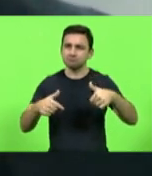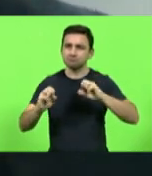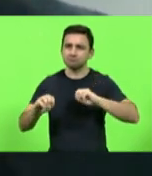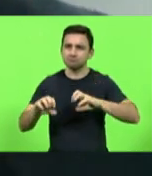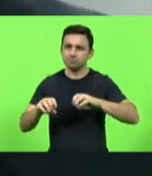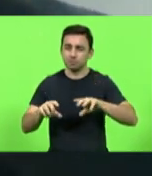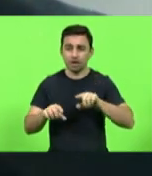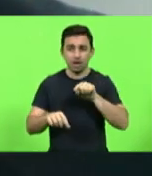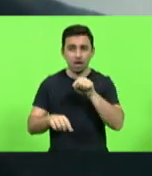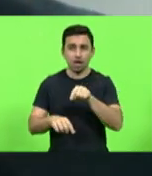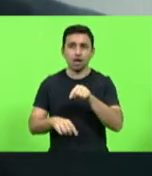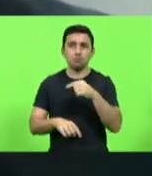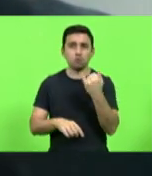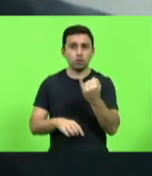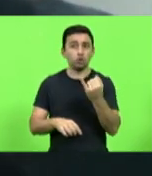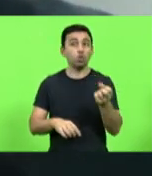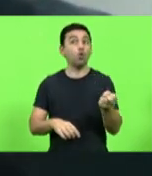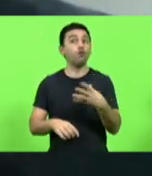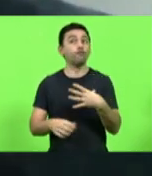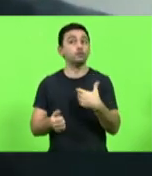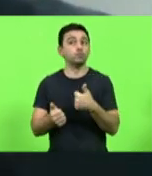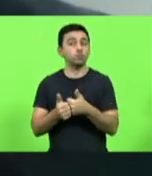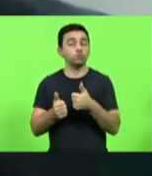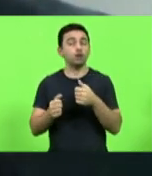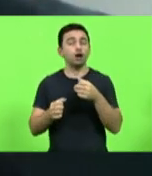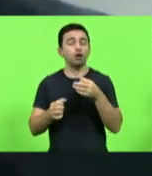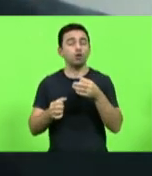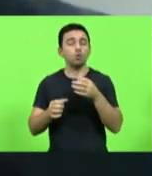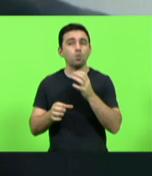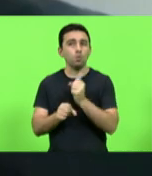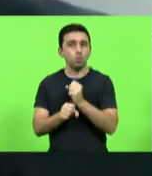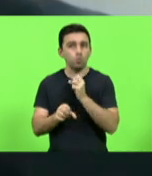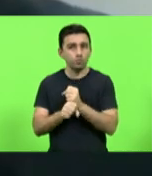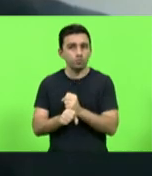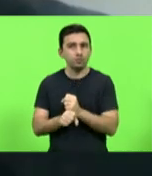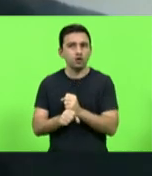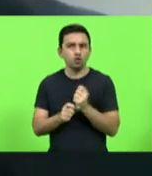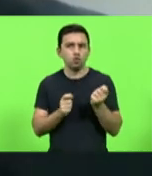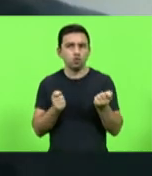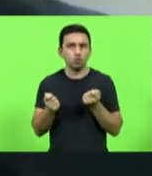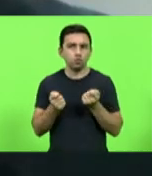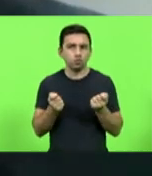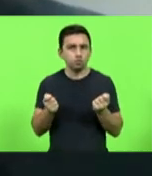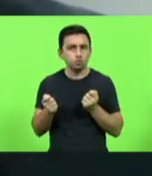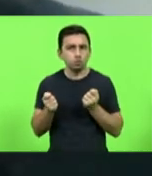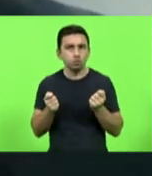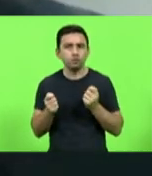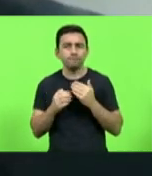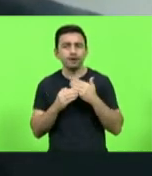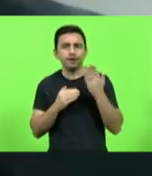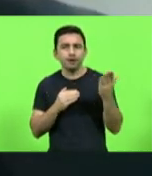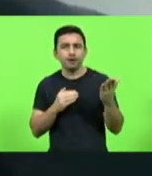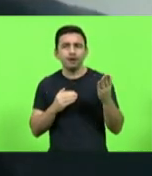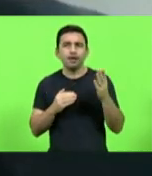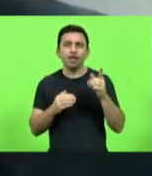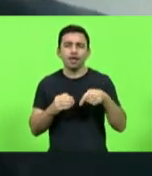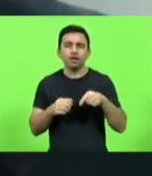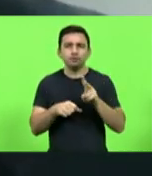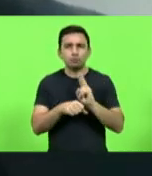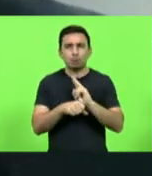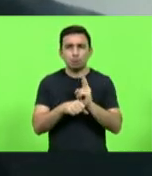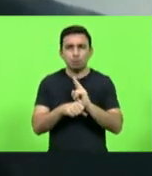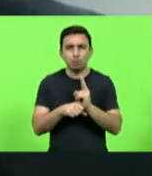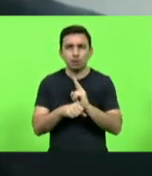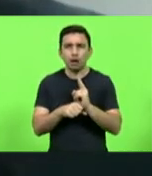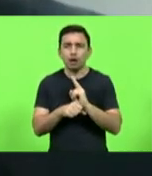figuras do novo Tribunal de Contas. O controle externo no pensamento dessas pessoas deixou de ser uma auditoria contábil, mas uma